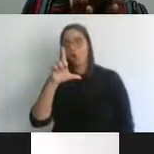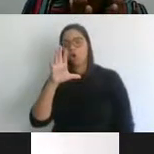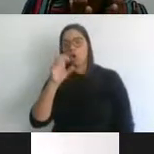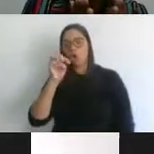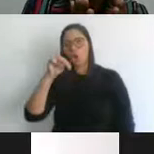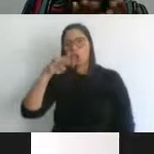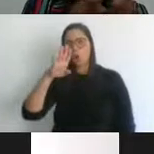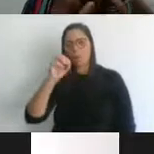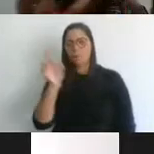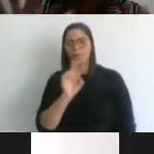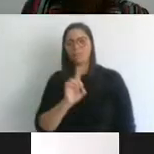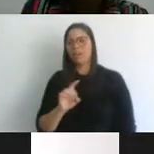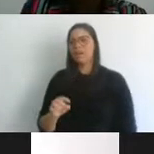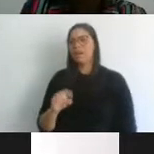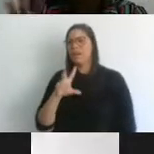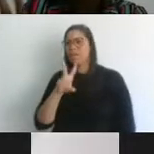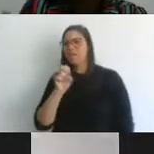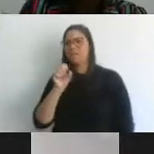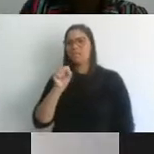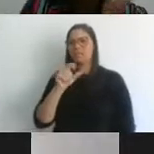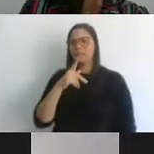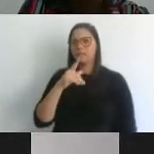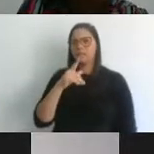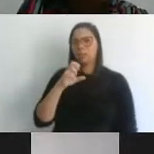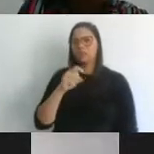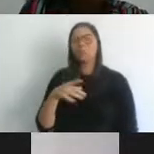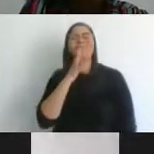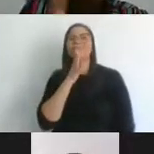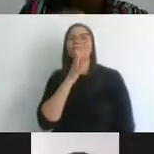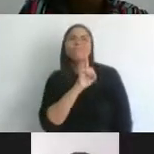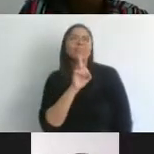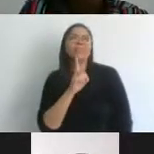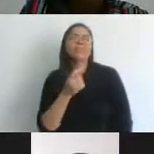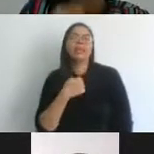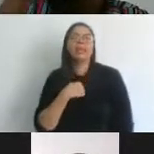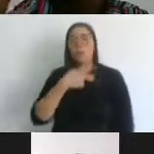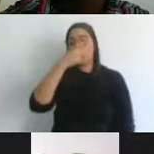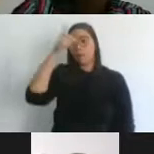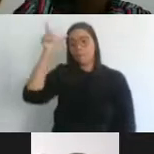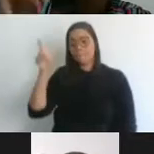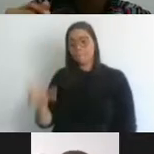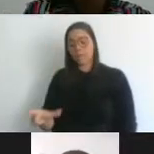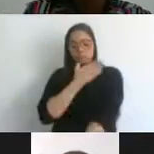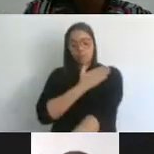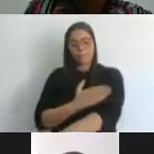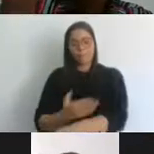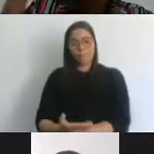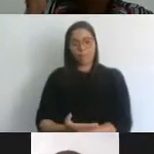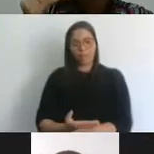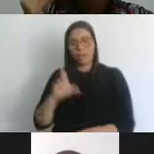não foi quem aonde esses caras brancos que vieram aí patrocinados pela por essa galera lá de da Europa